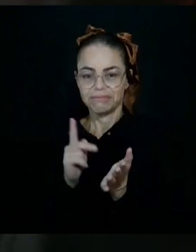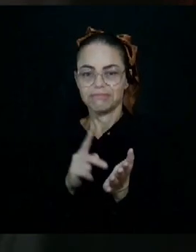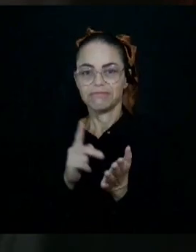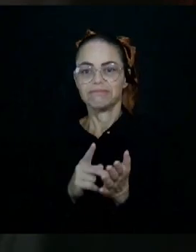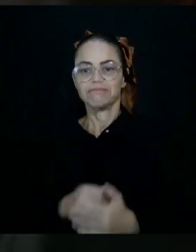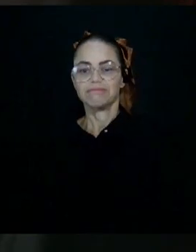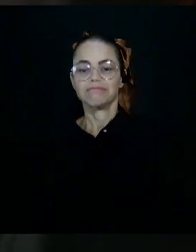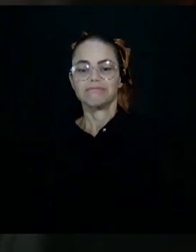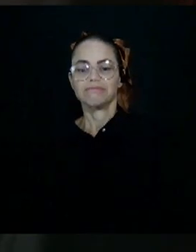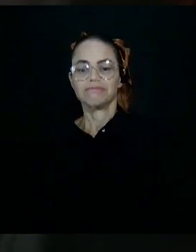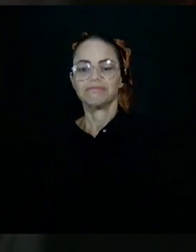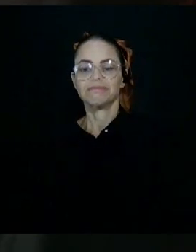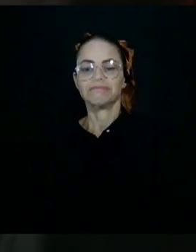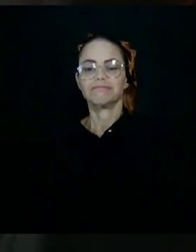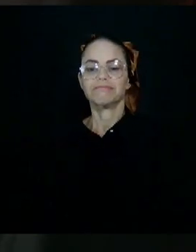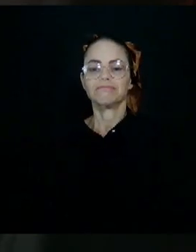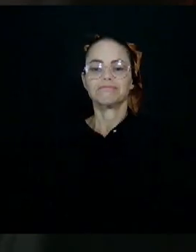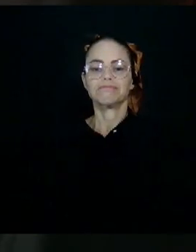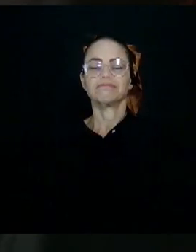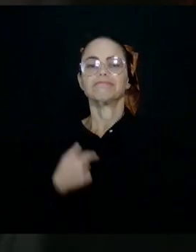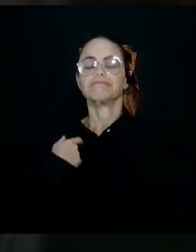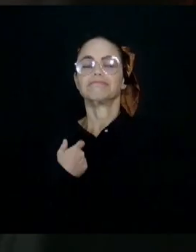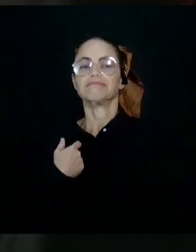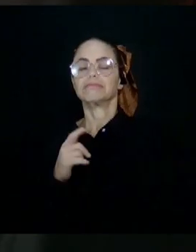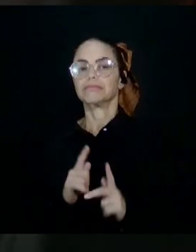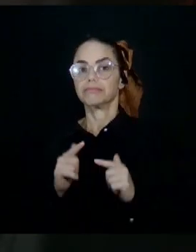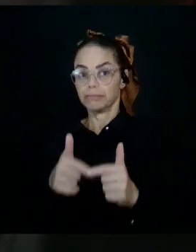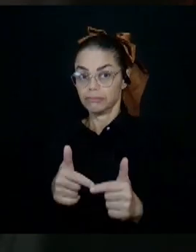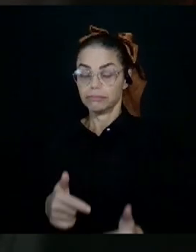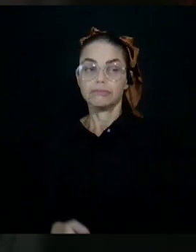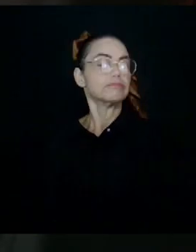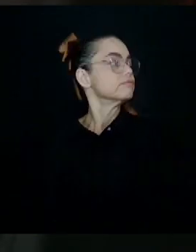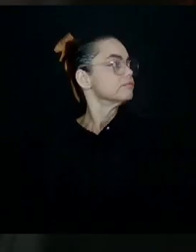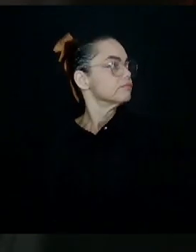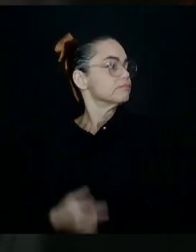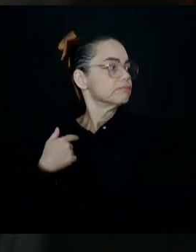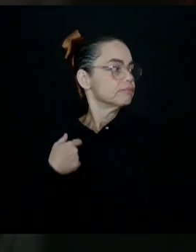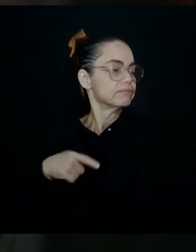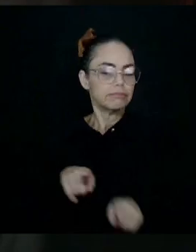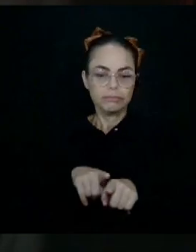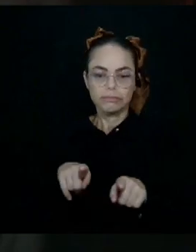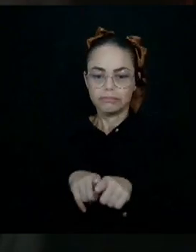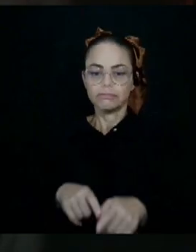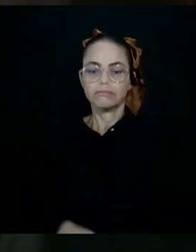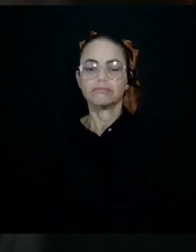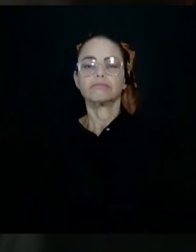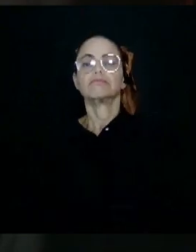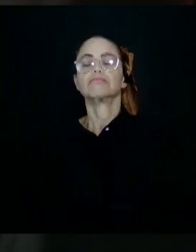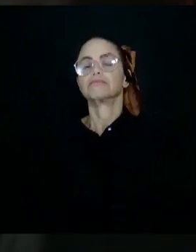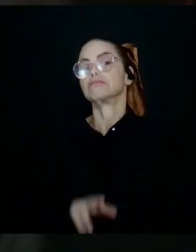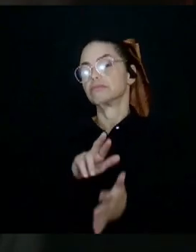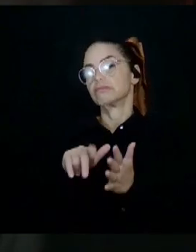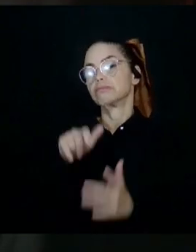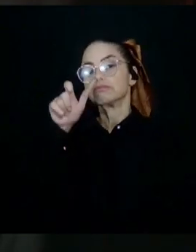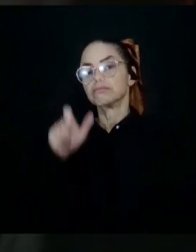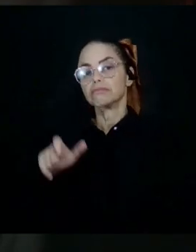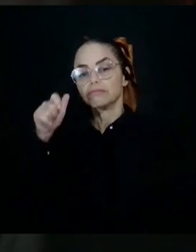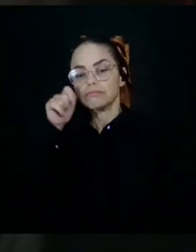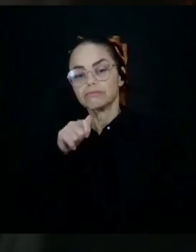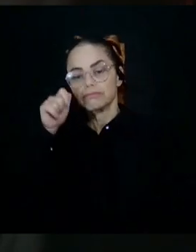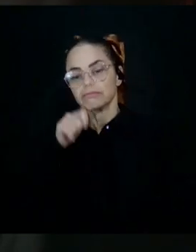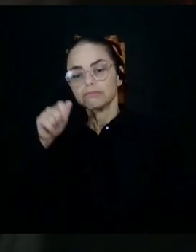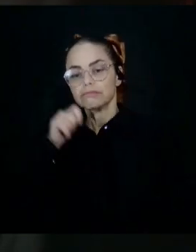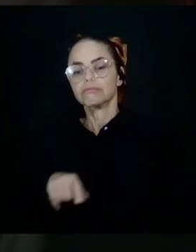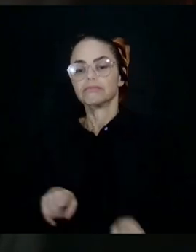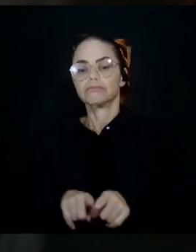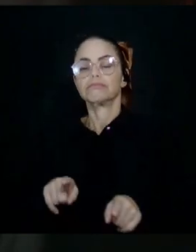outras mulheres. Quando ela posiciona também, né, outras mulheres. E assim a gente deve seguir. E